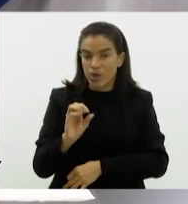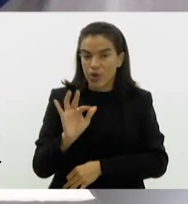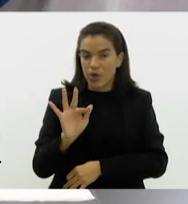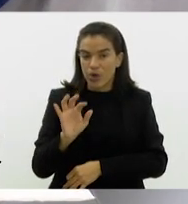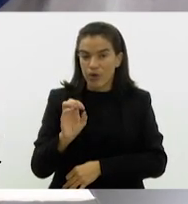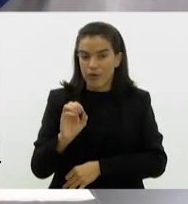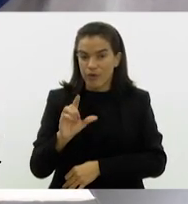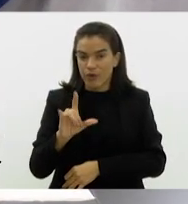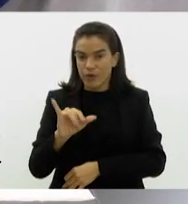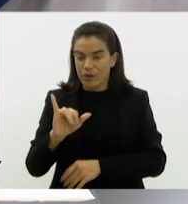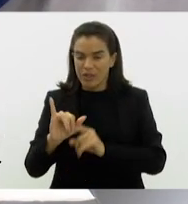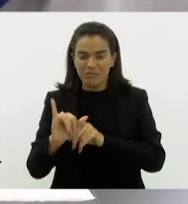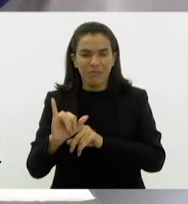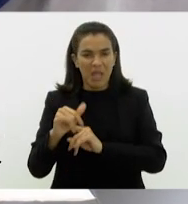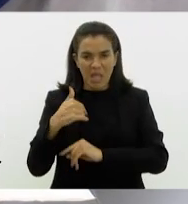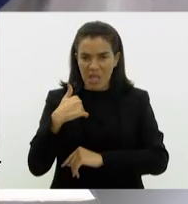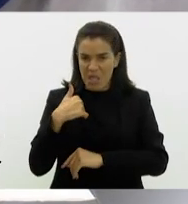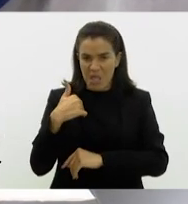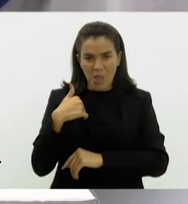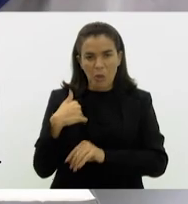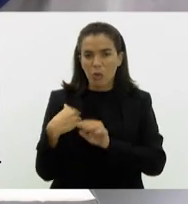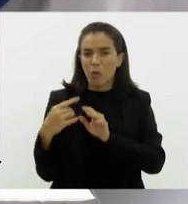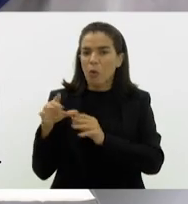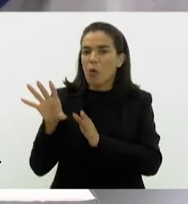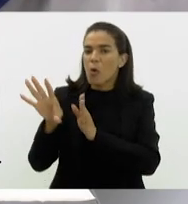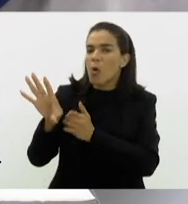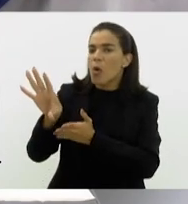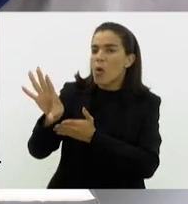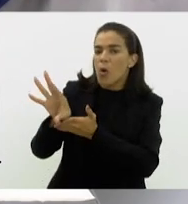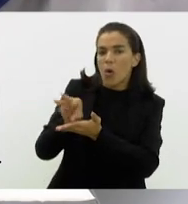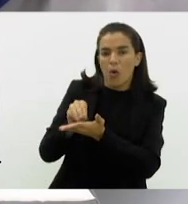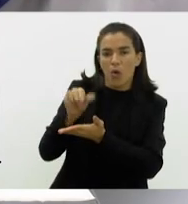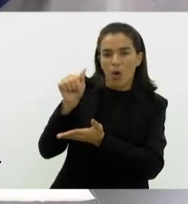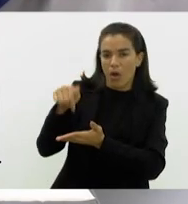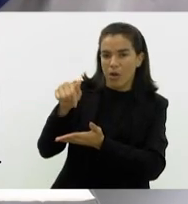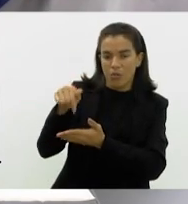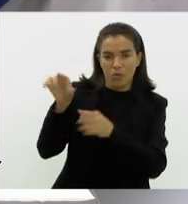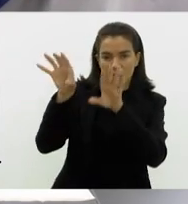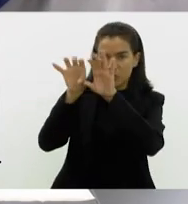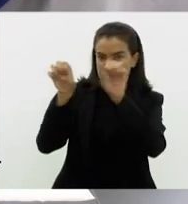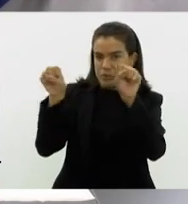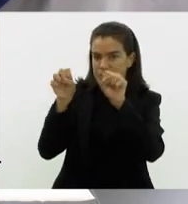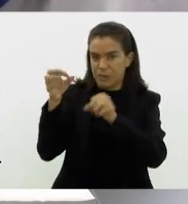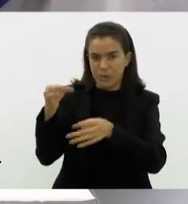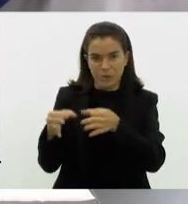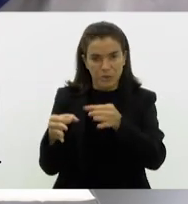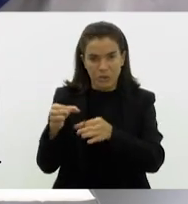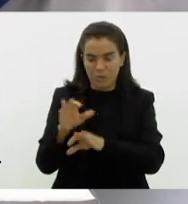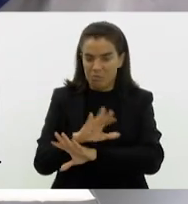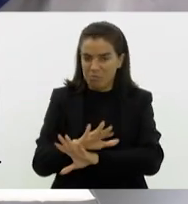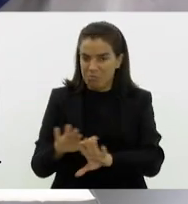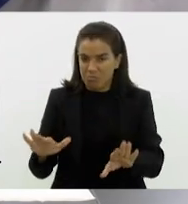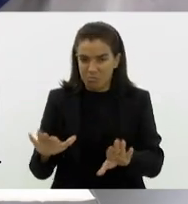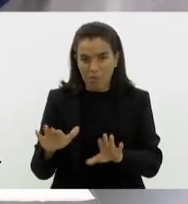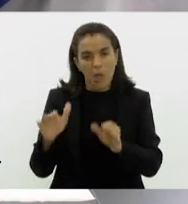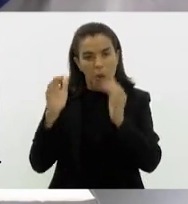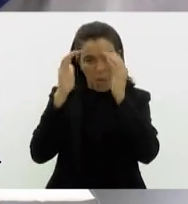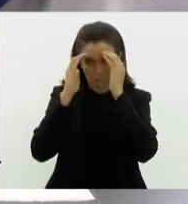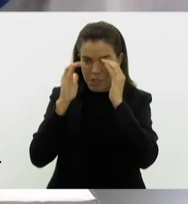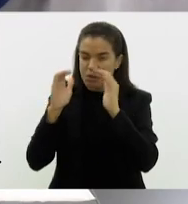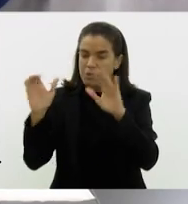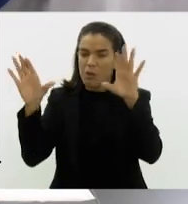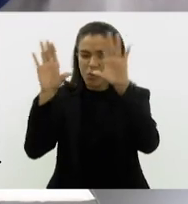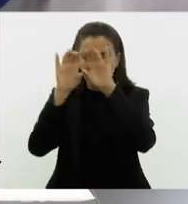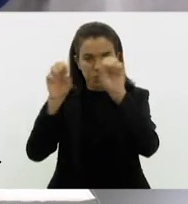pauto nas decisões e nos pareceres meus pelas decisões do Supremo Tribunal, não. Com todo o respeito ao Supremo